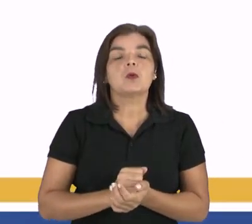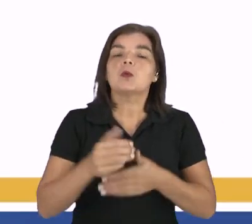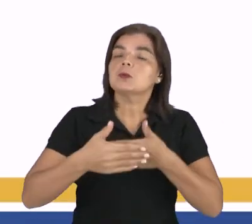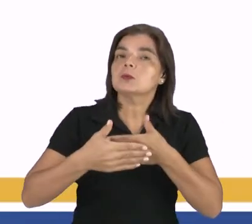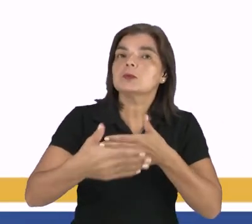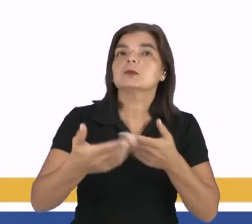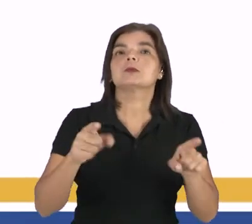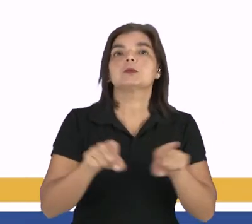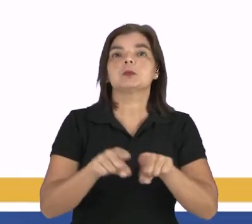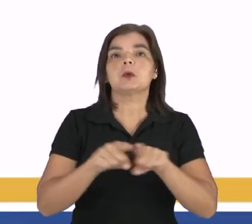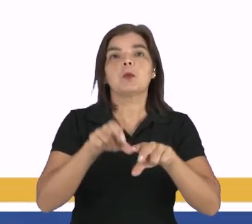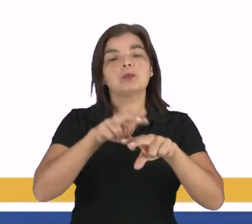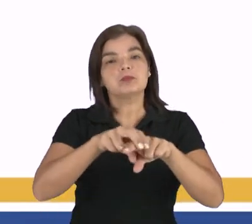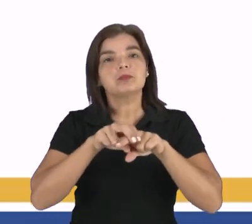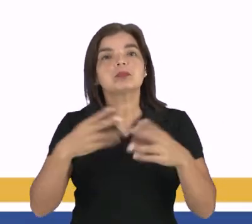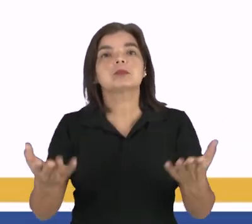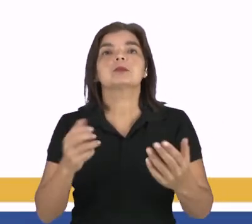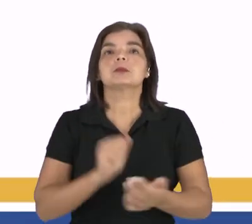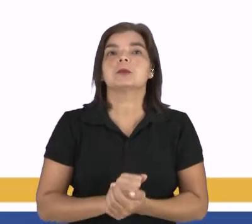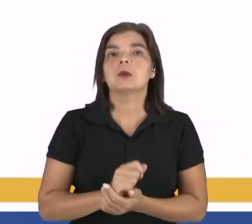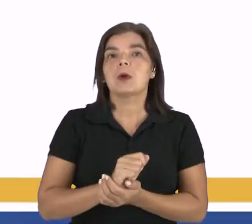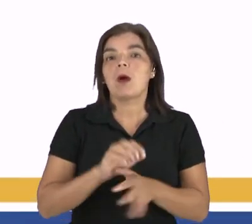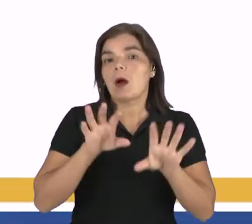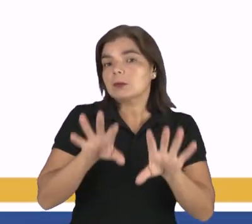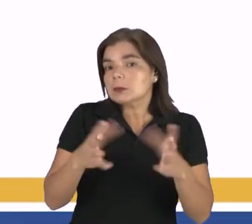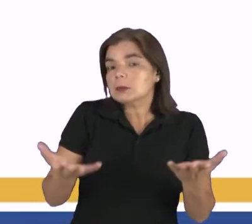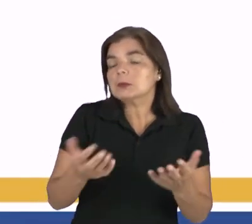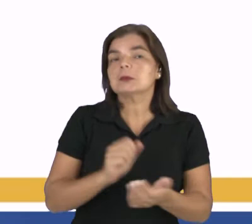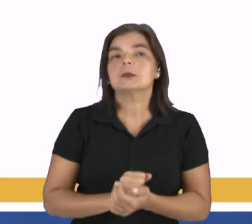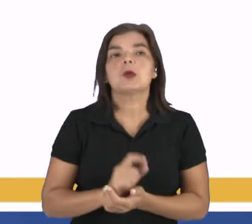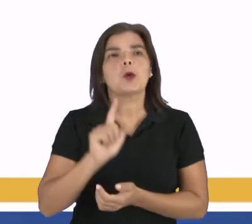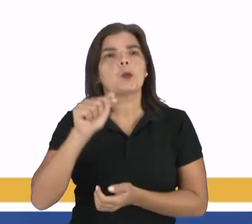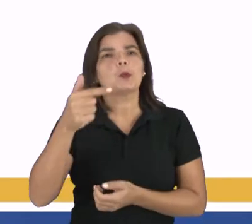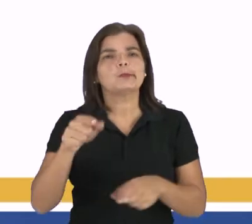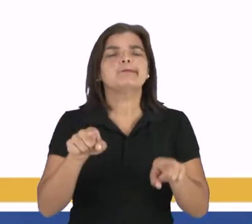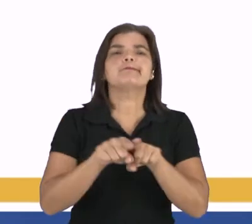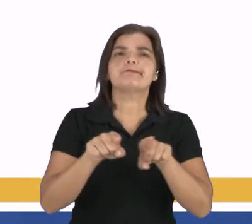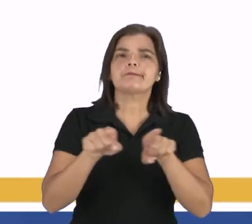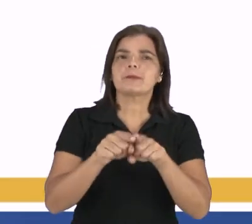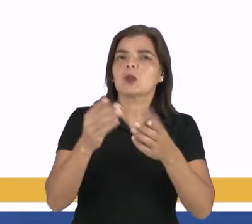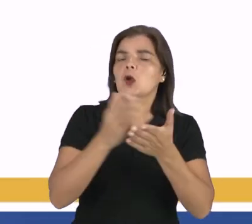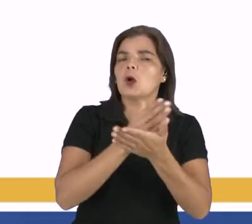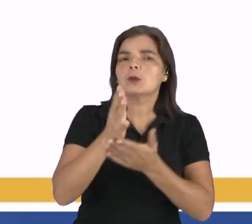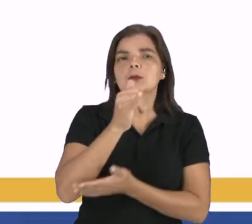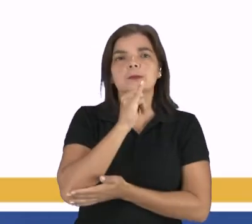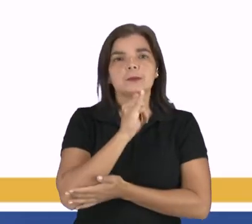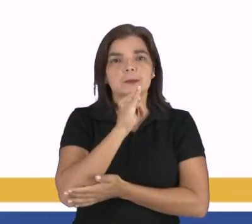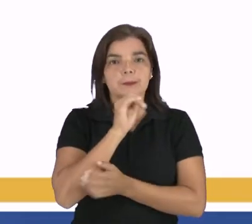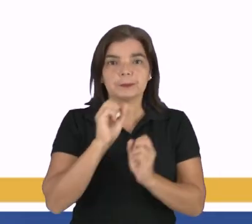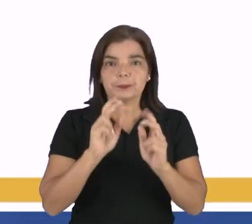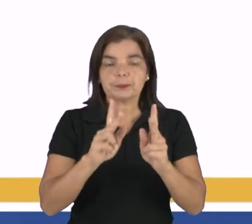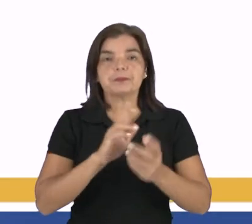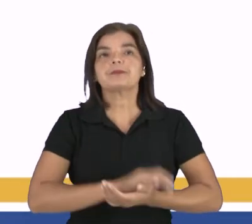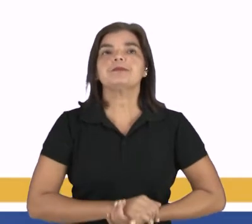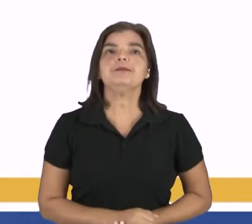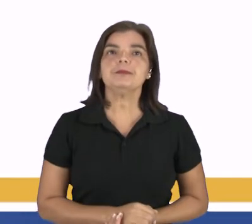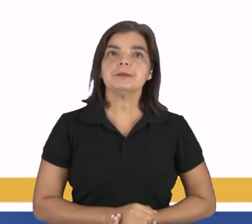desse modo, e assim vão outros meios de articulação. Aqui são só alguns exemplos,